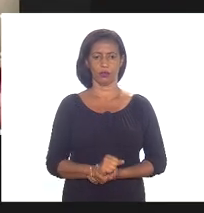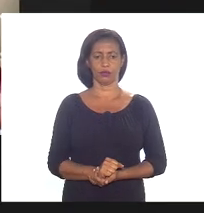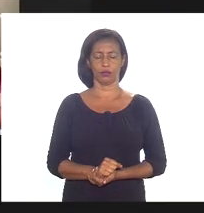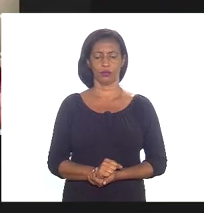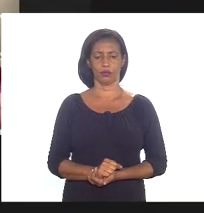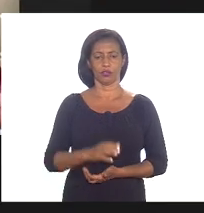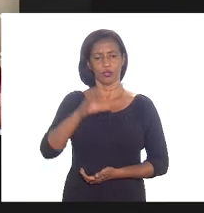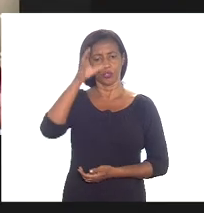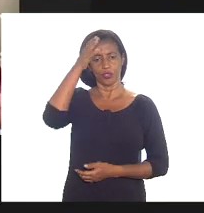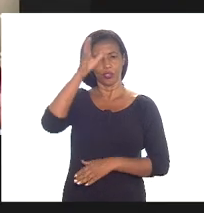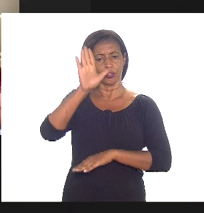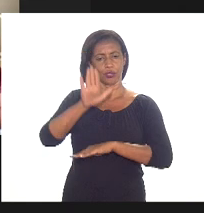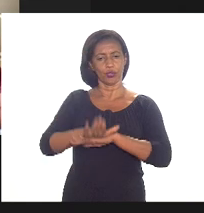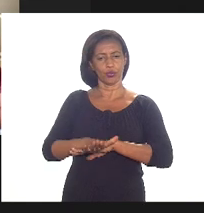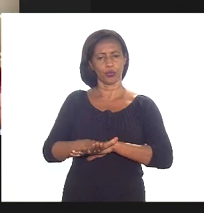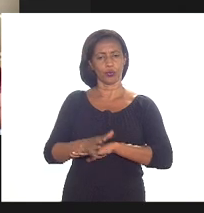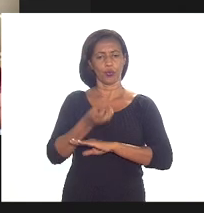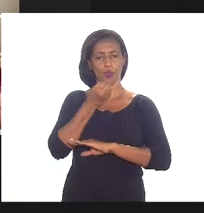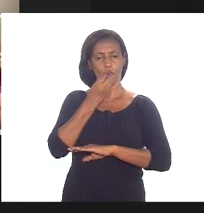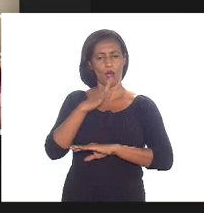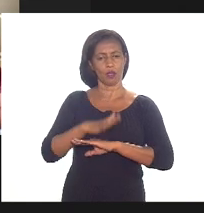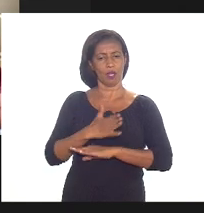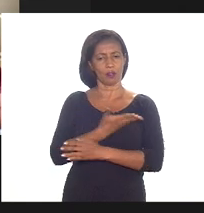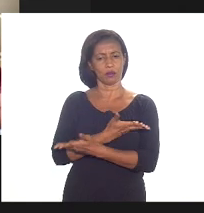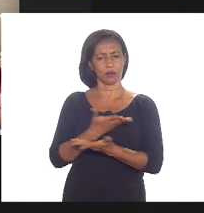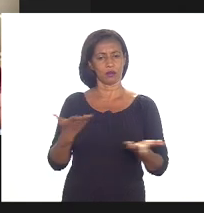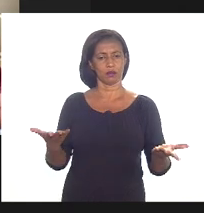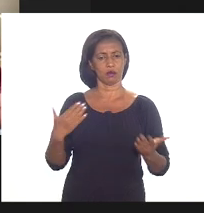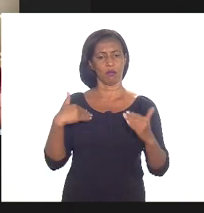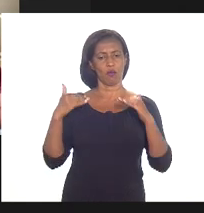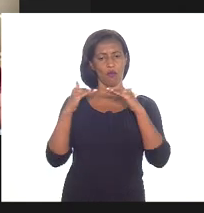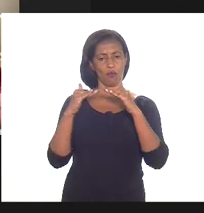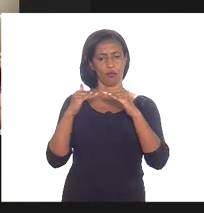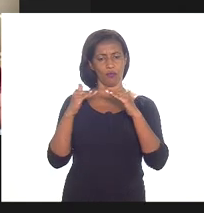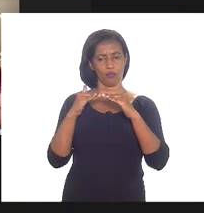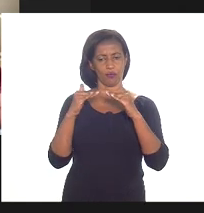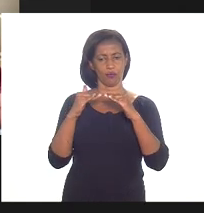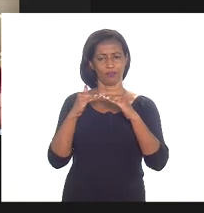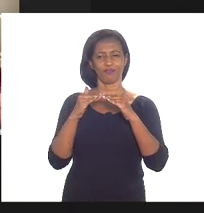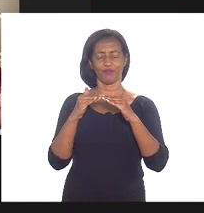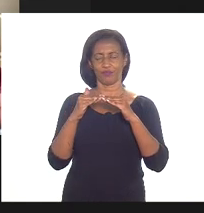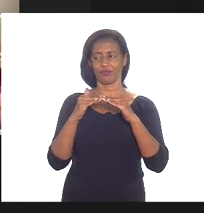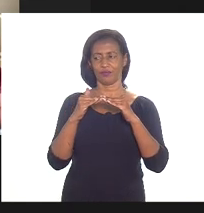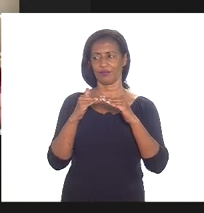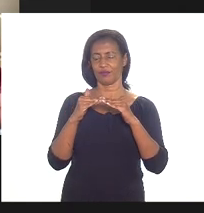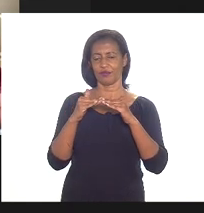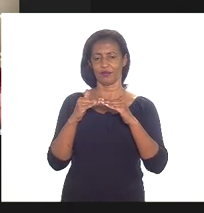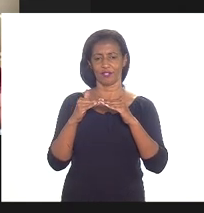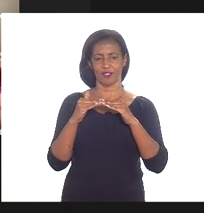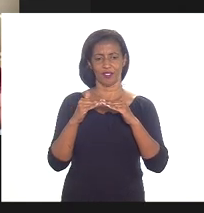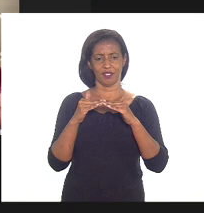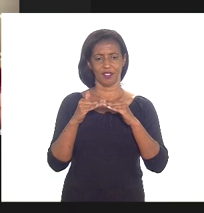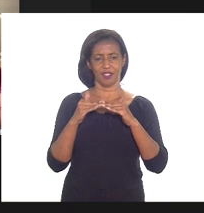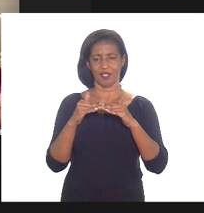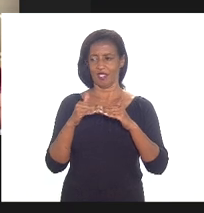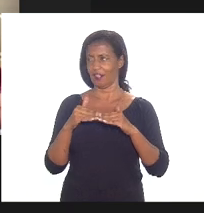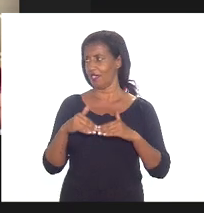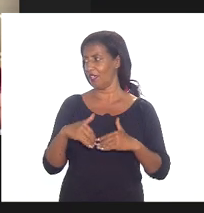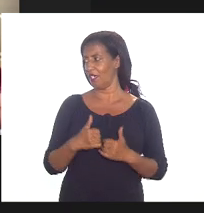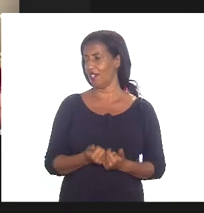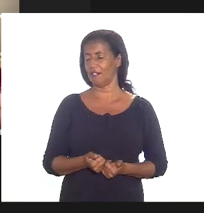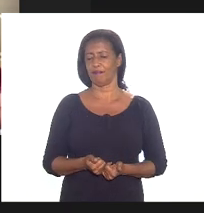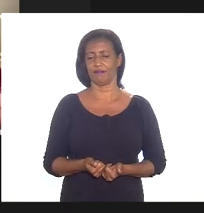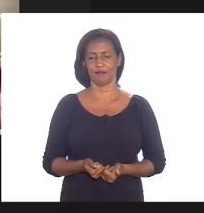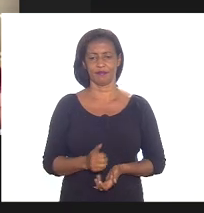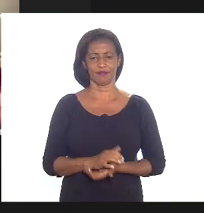Tia Ju, boa tarde a todos e a todas. Voto favorável, com muito orgulho, ressaltando, fazendo as palavras do Chico Machado as